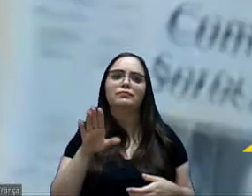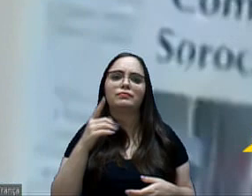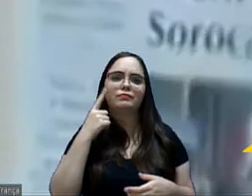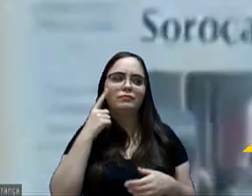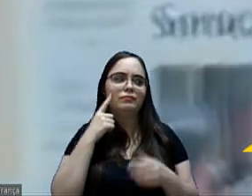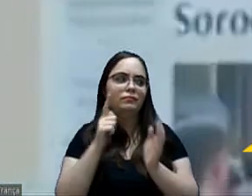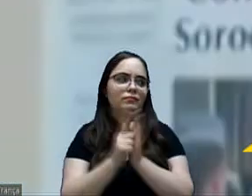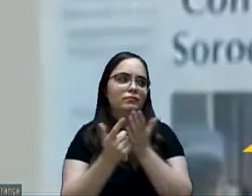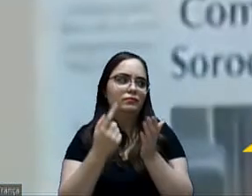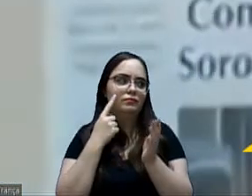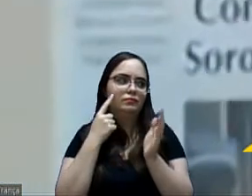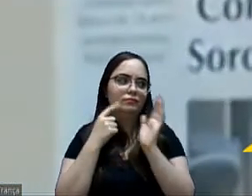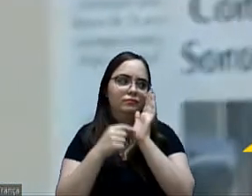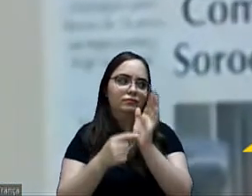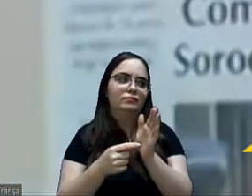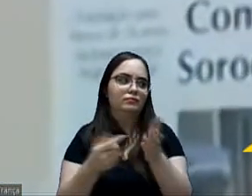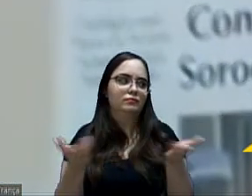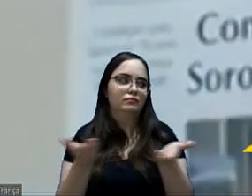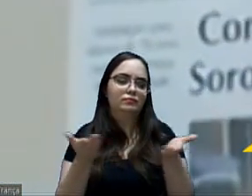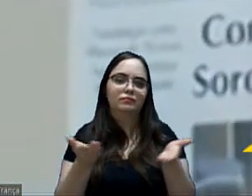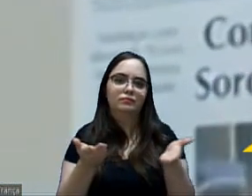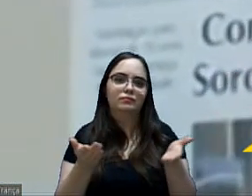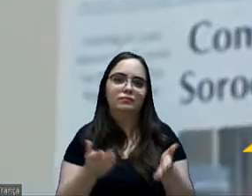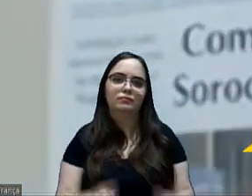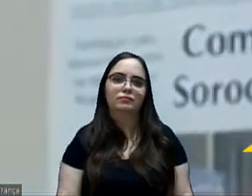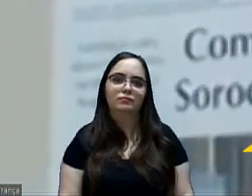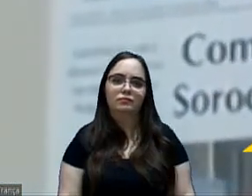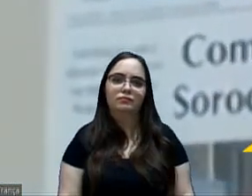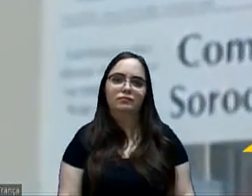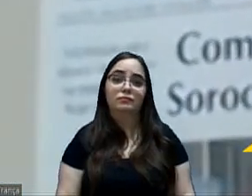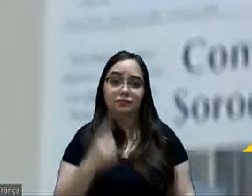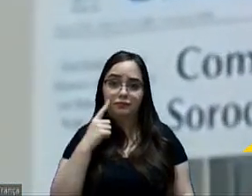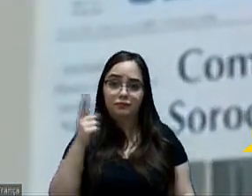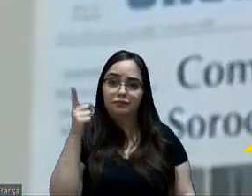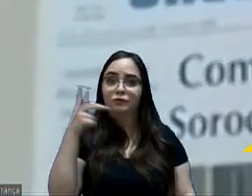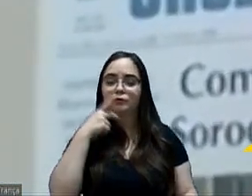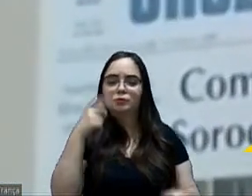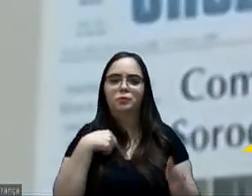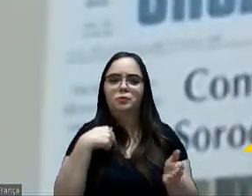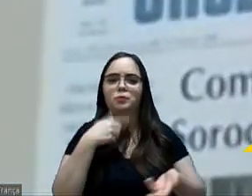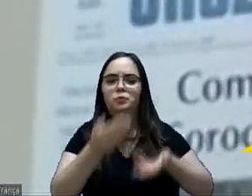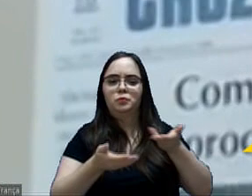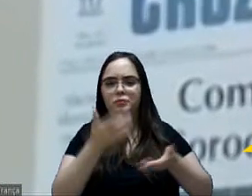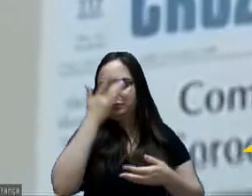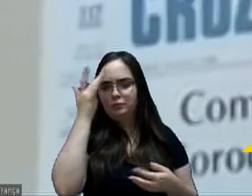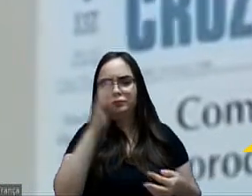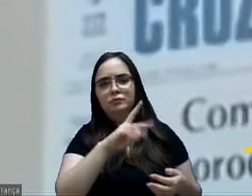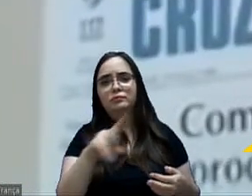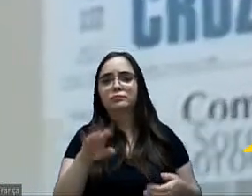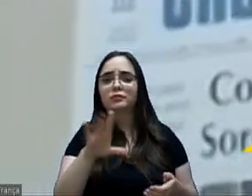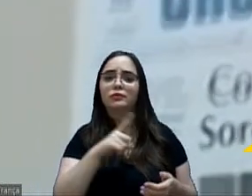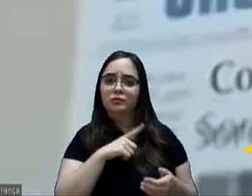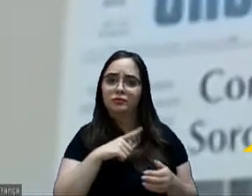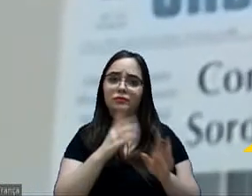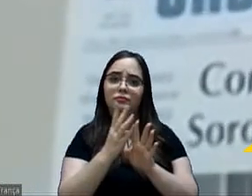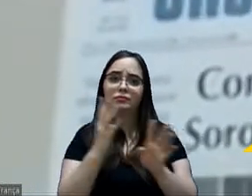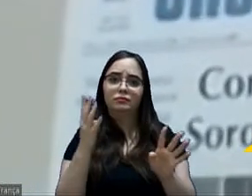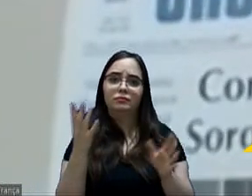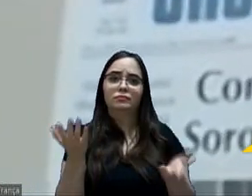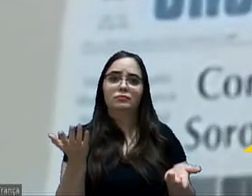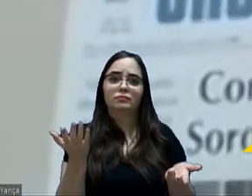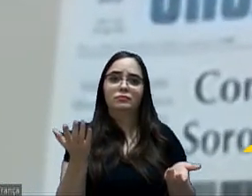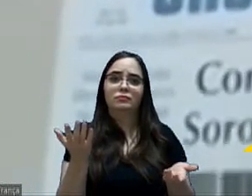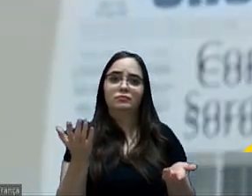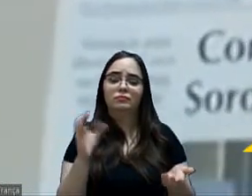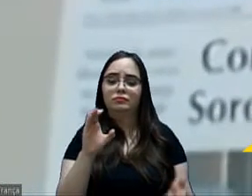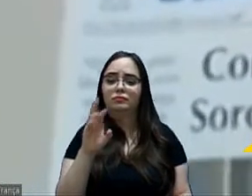do Cruzeiro do Sul de hoje? Ontem, não é eu que estou falando, é o Cruzeiro do Sul, que é ligado à maçonaria da nossa